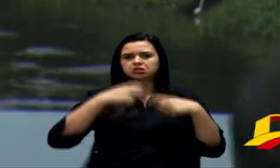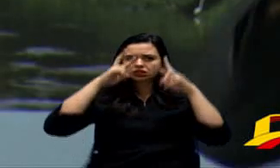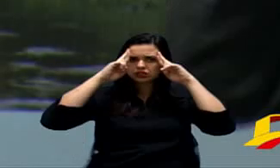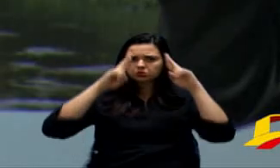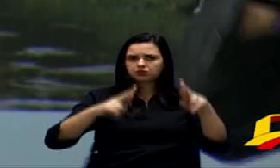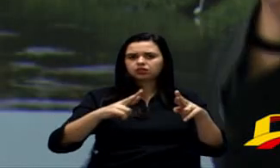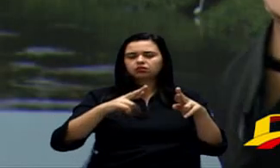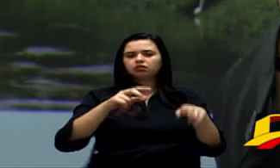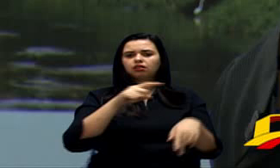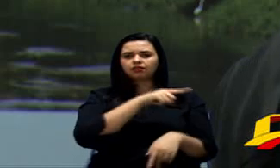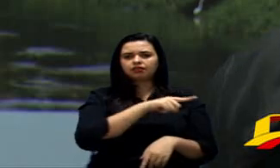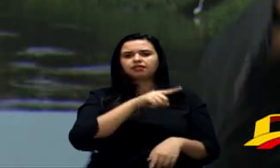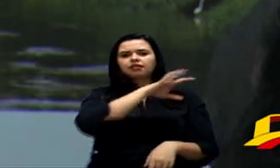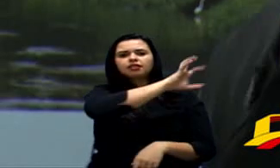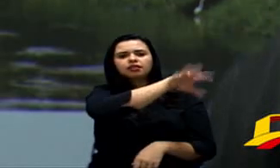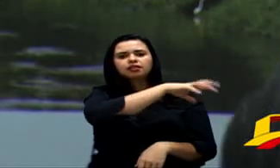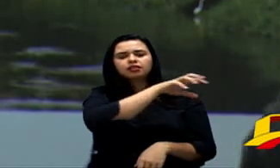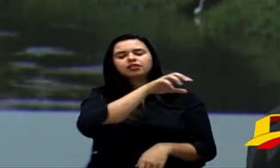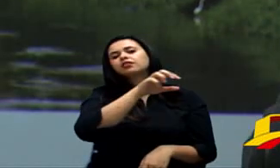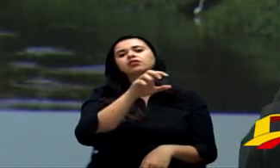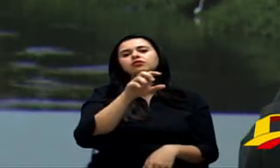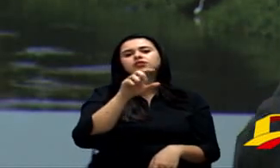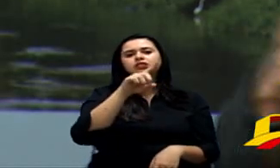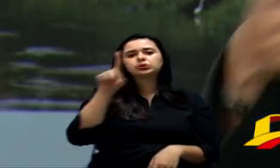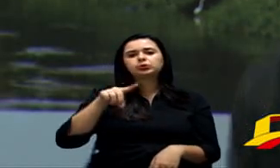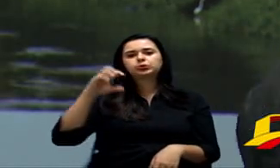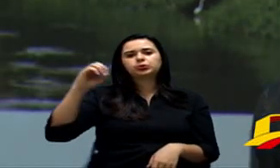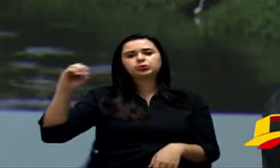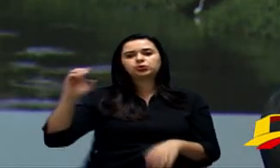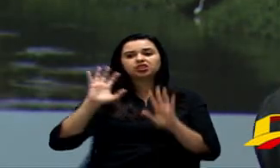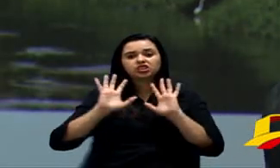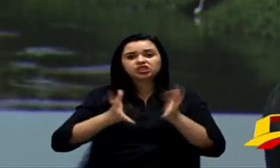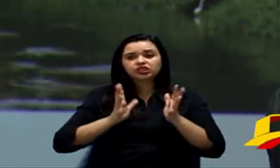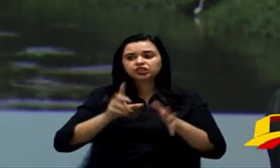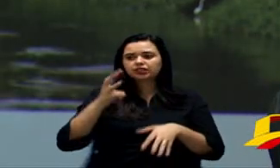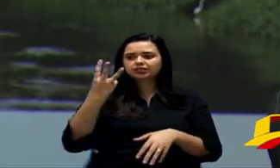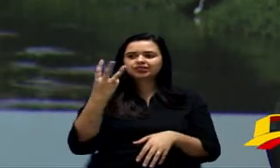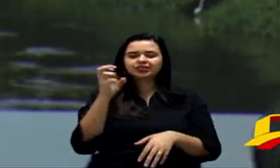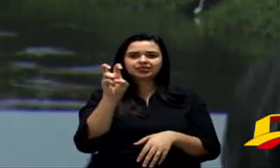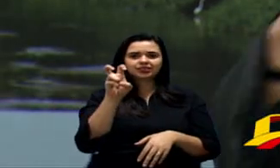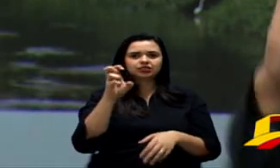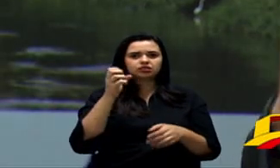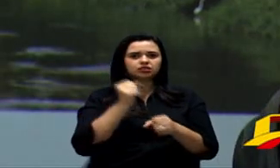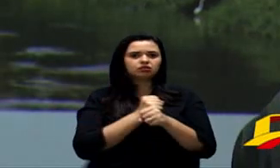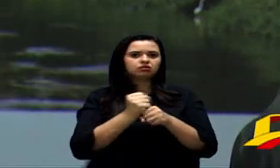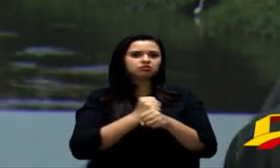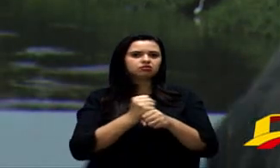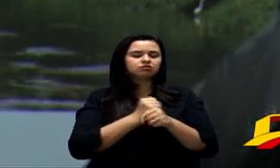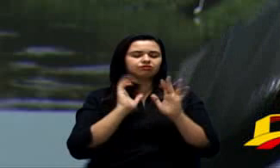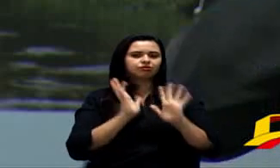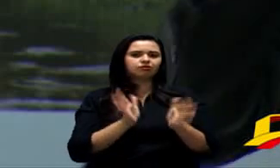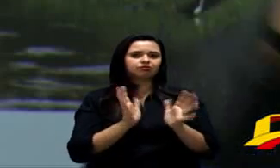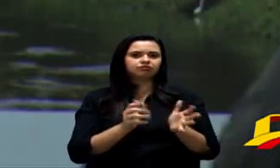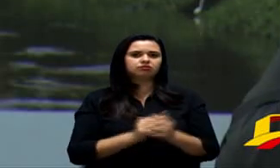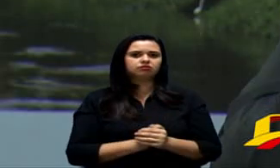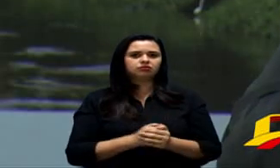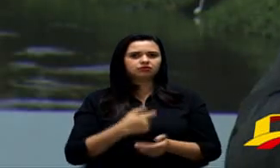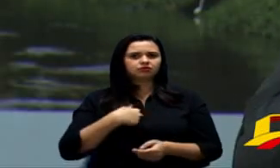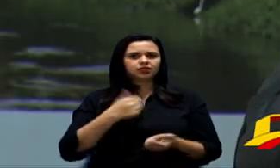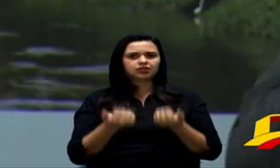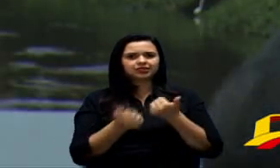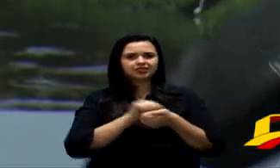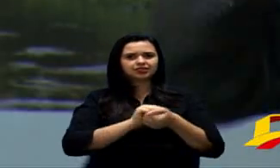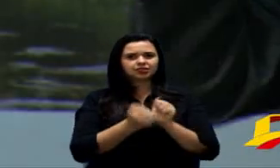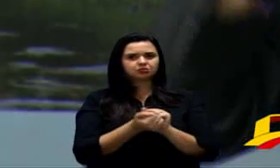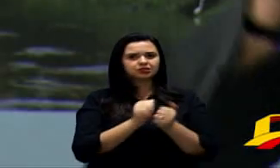a gente muda de casa, a gente estranha. Para nós, seres humanos, se adaptarmos, não é fácil. Então, não é assim. O